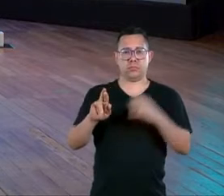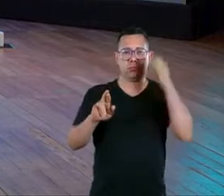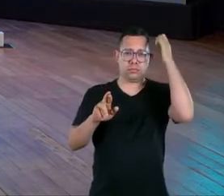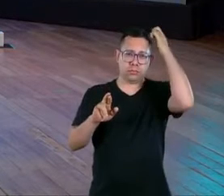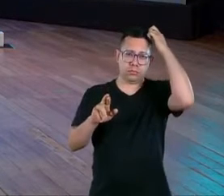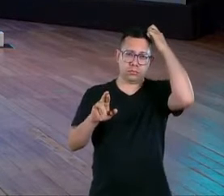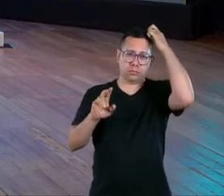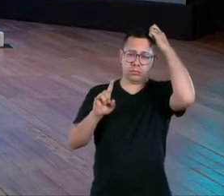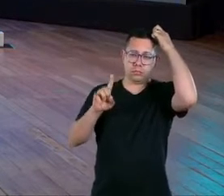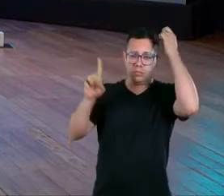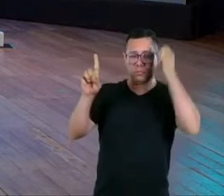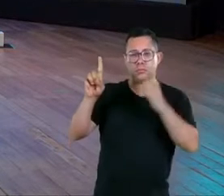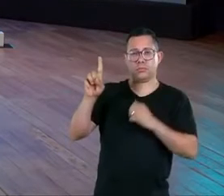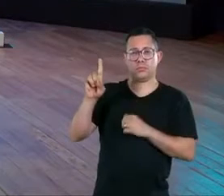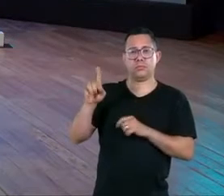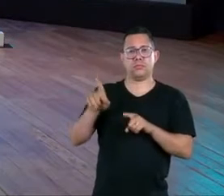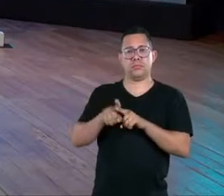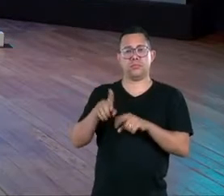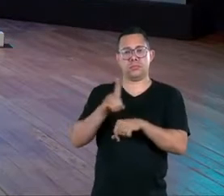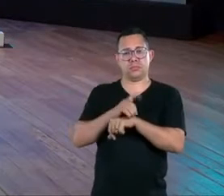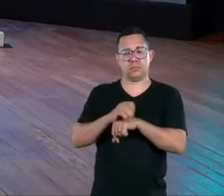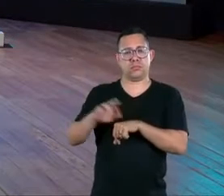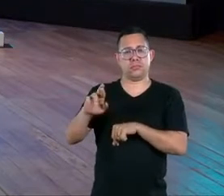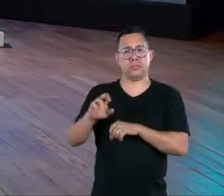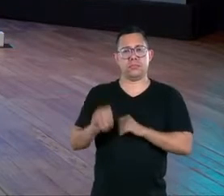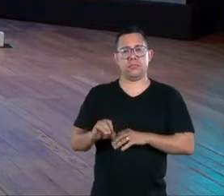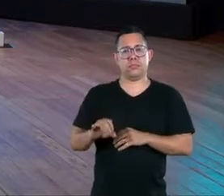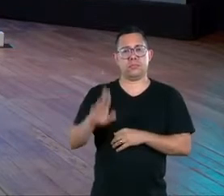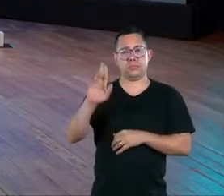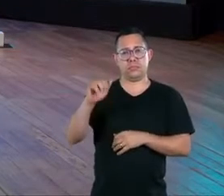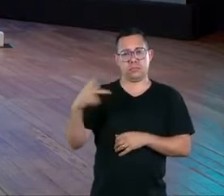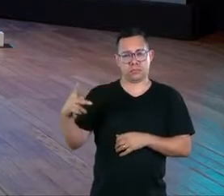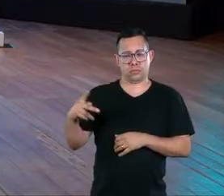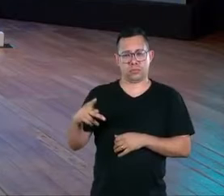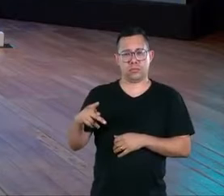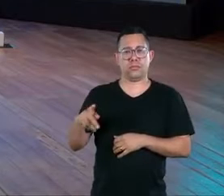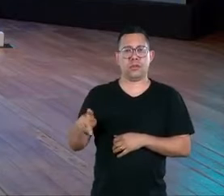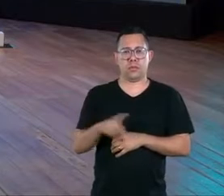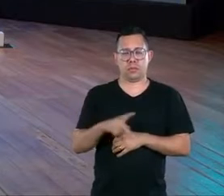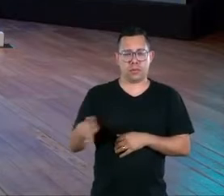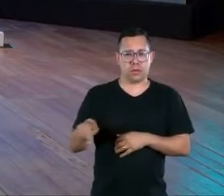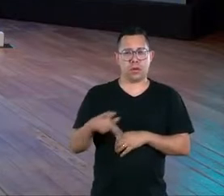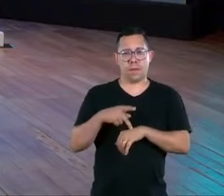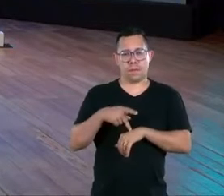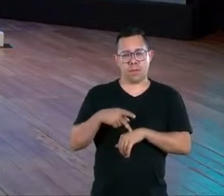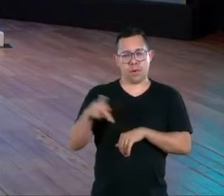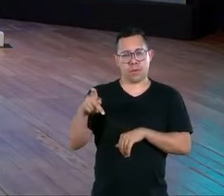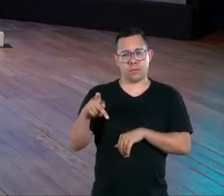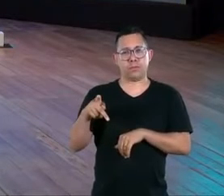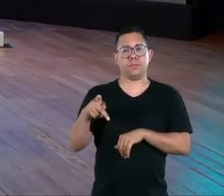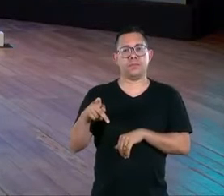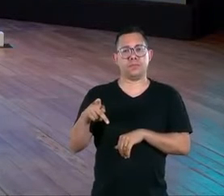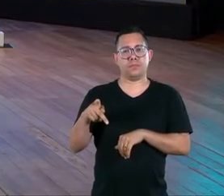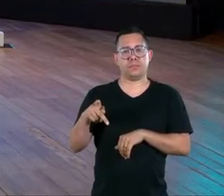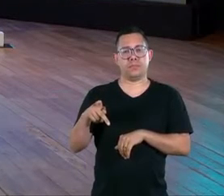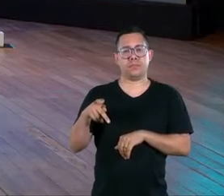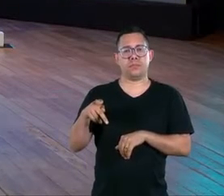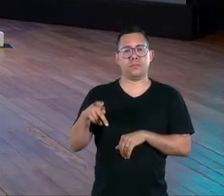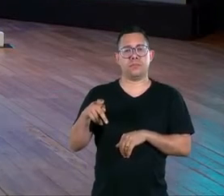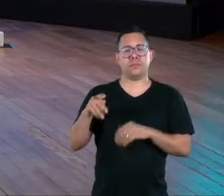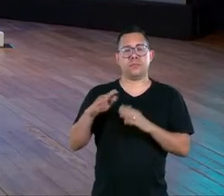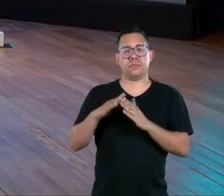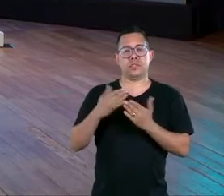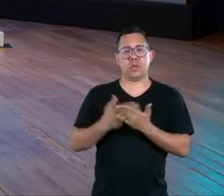EHESCNRS, da França, doutora em Educação pela USP, professora do Programa de Pós-Graduação em Educação da Universidade Metodista de São